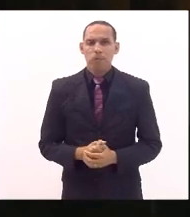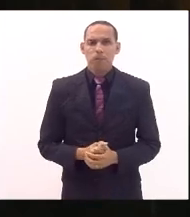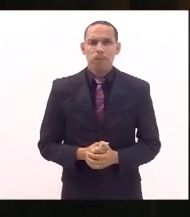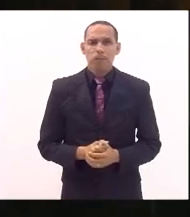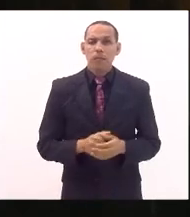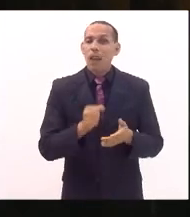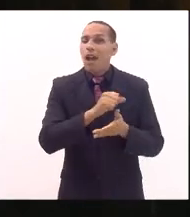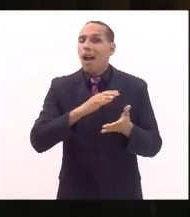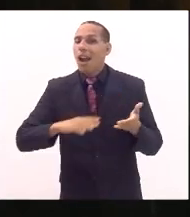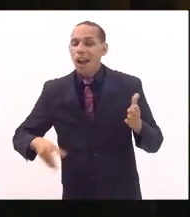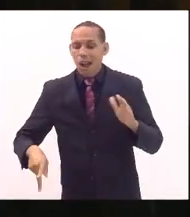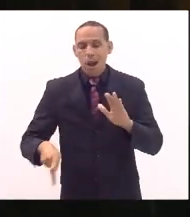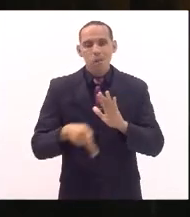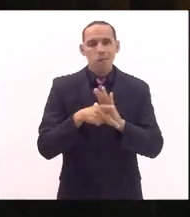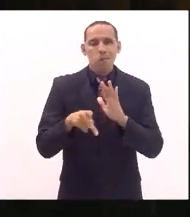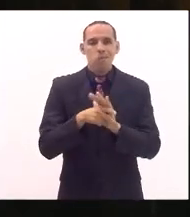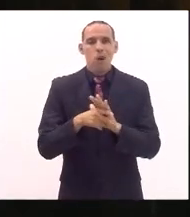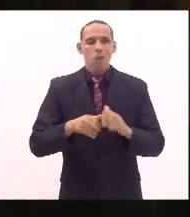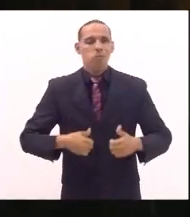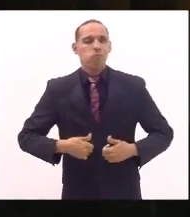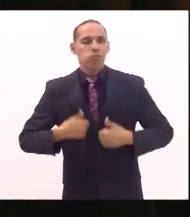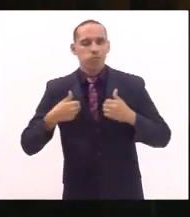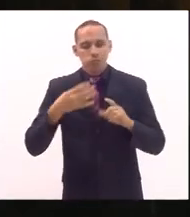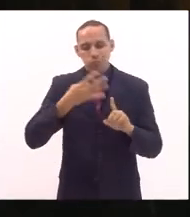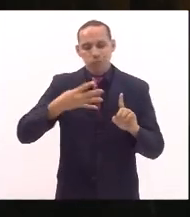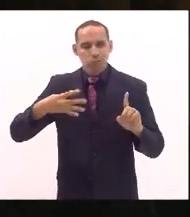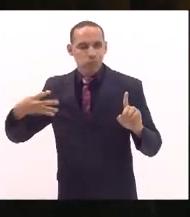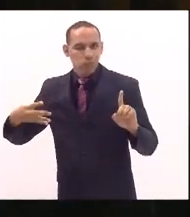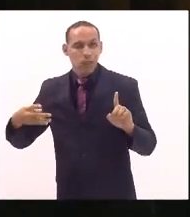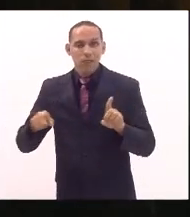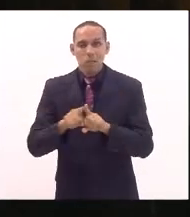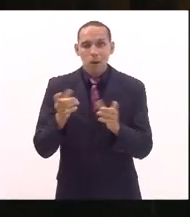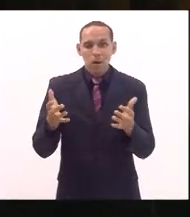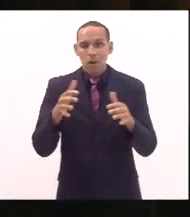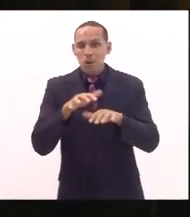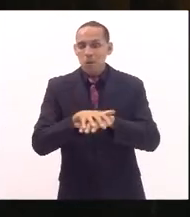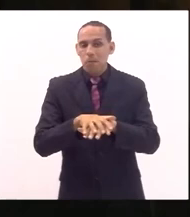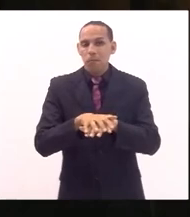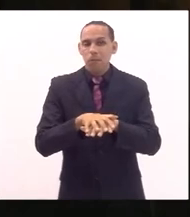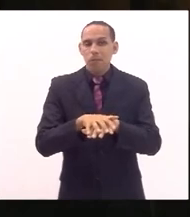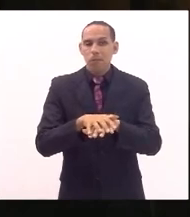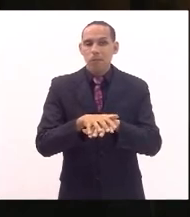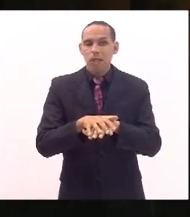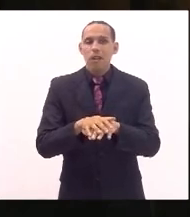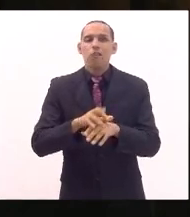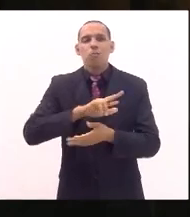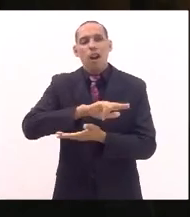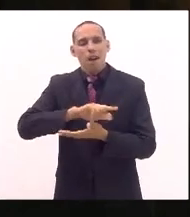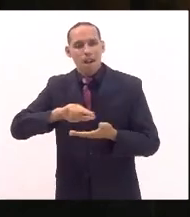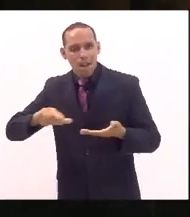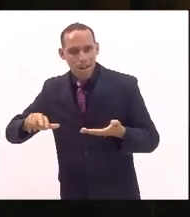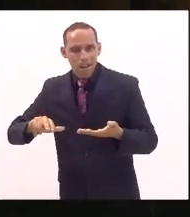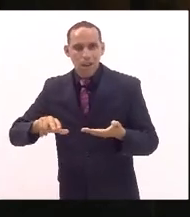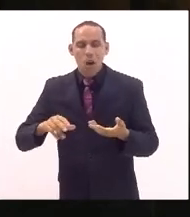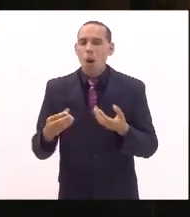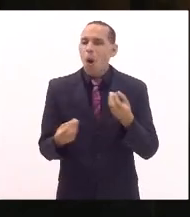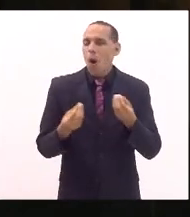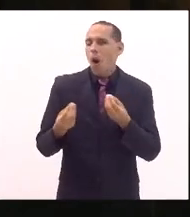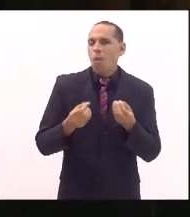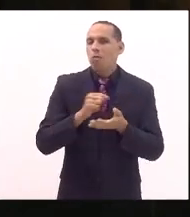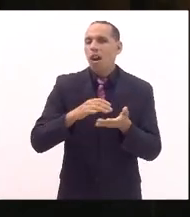da semana cultural do orgulho LGBT II e da inclusão social da diversidade junto atividades de